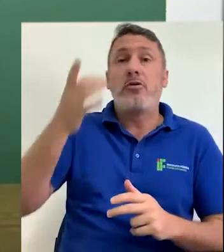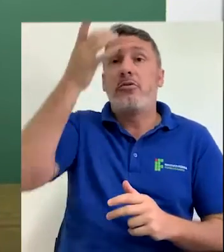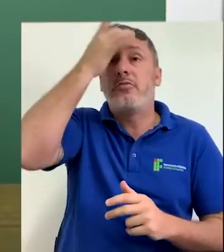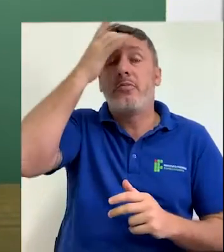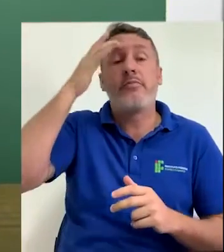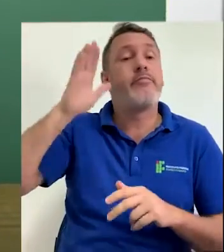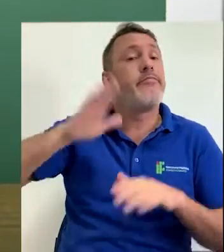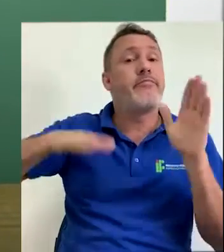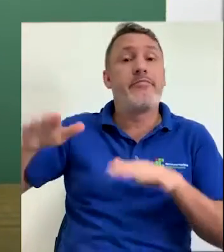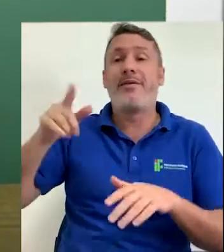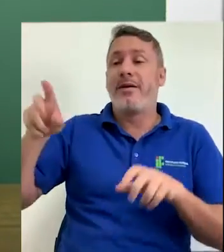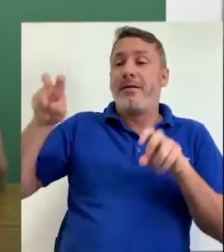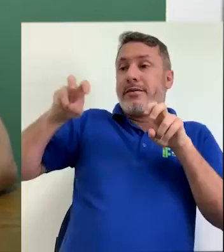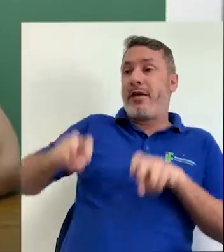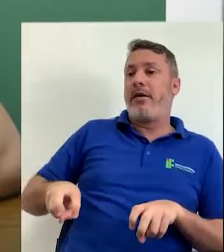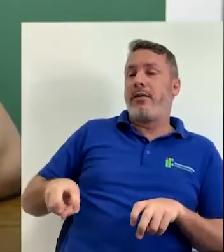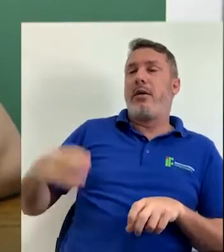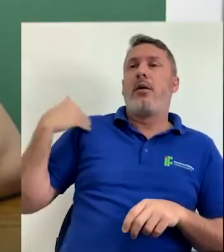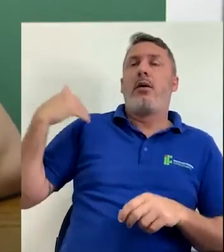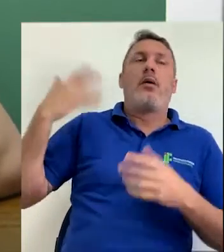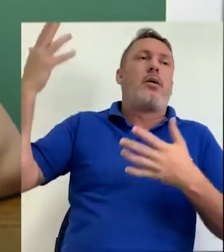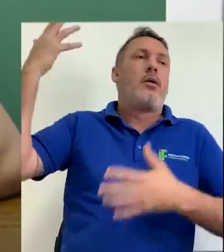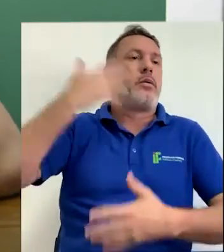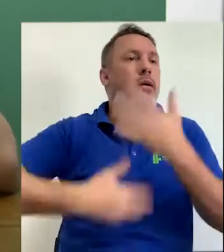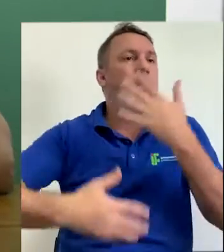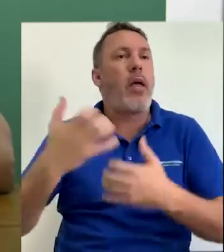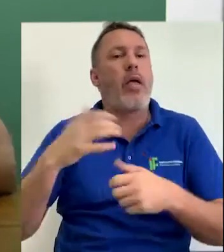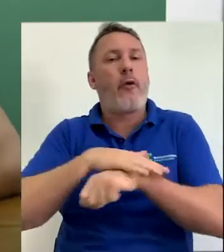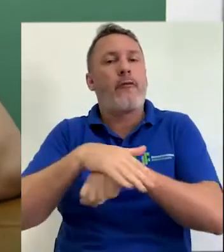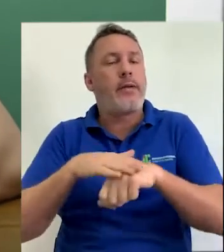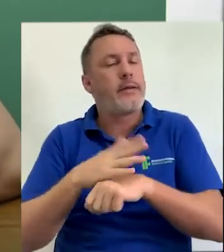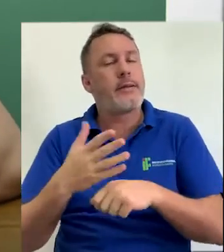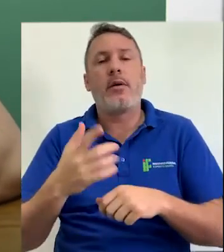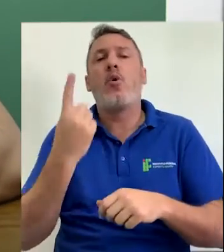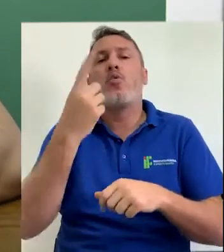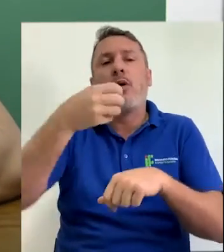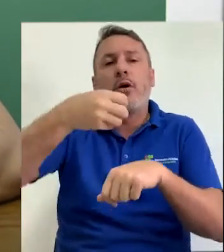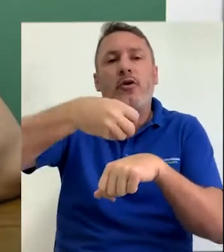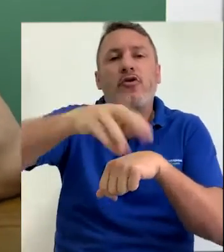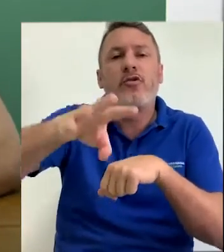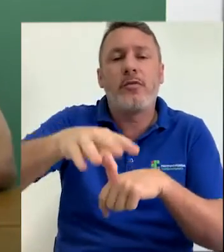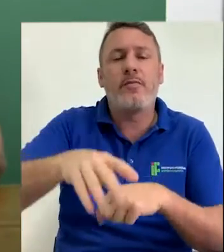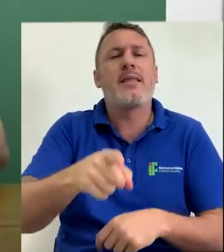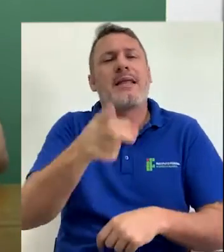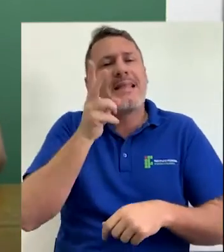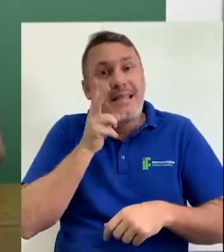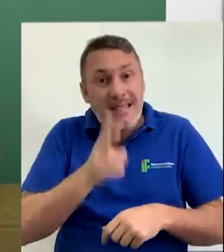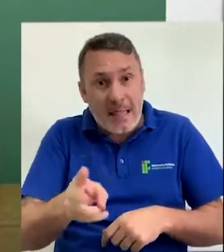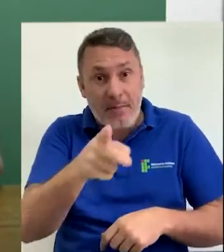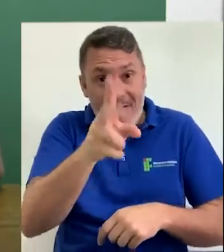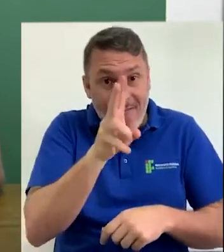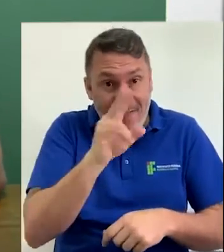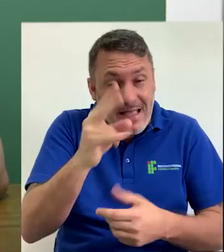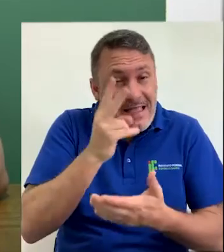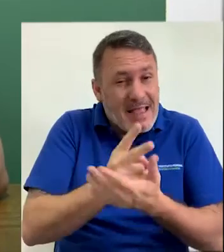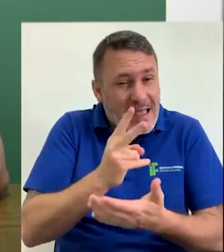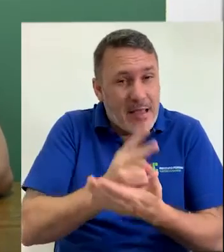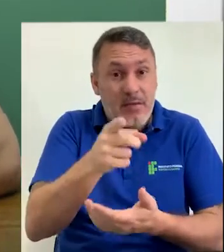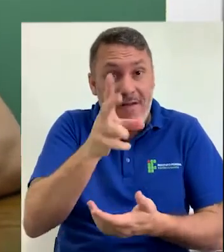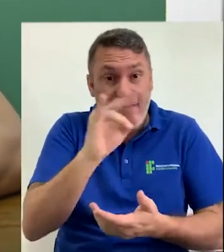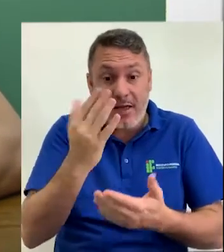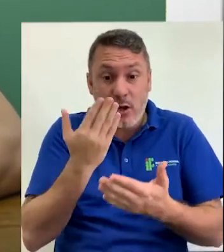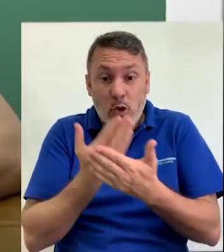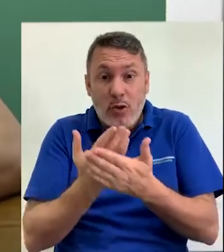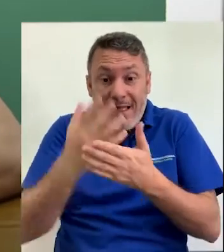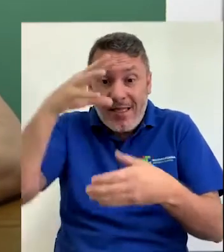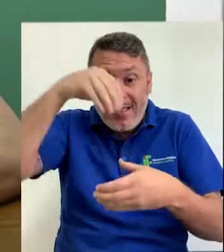e senta do seu lado para conversar. Vou dar uma dica. Toda vez que você for estudar